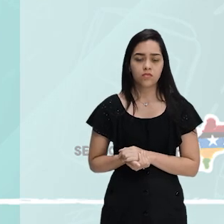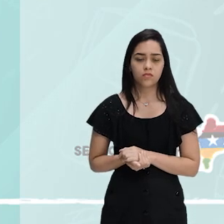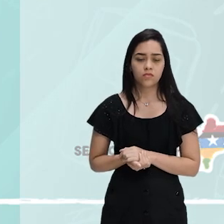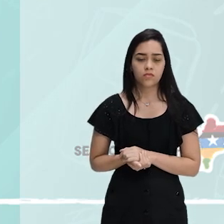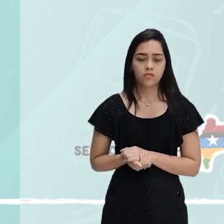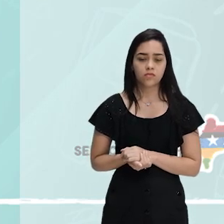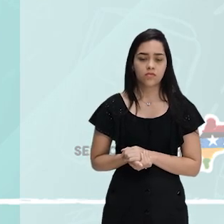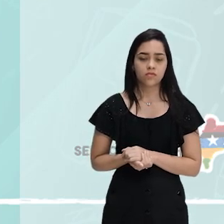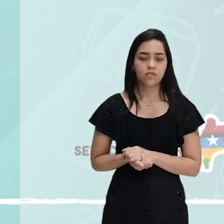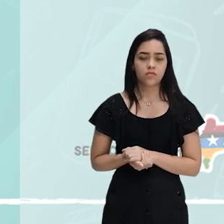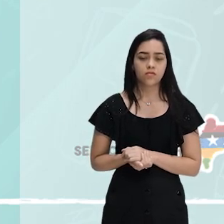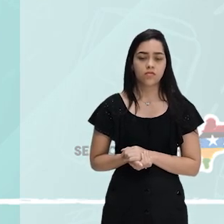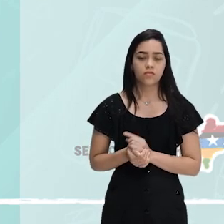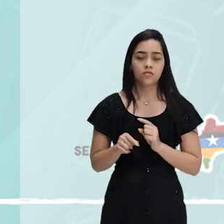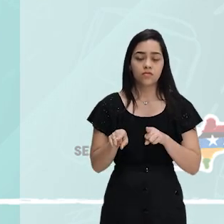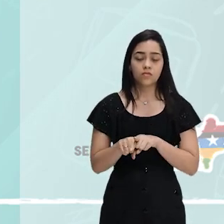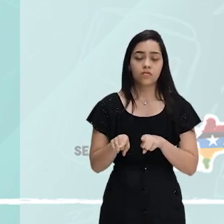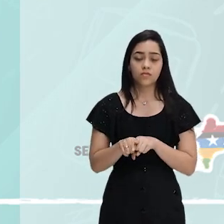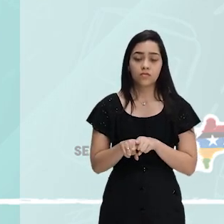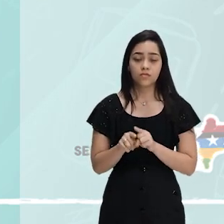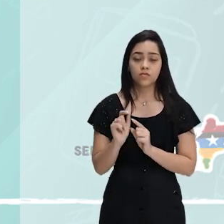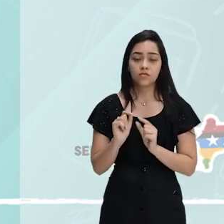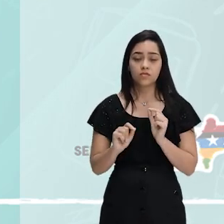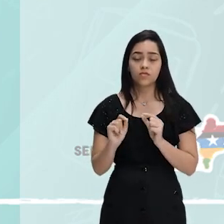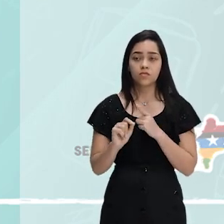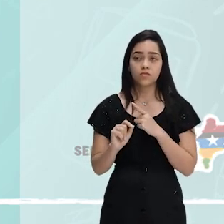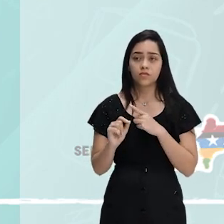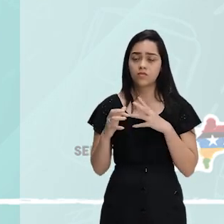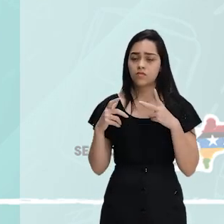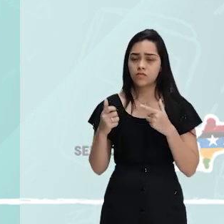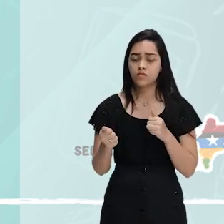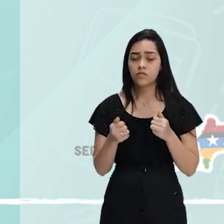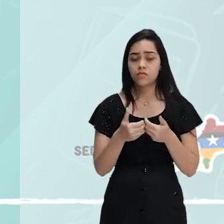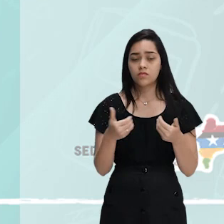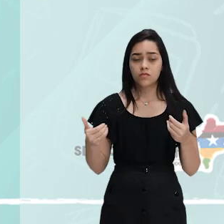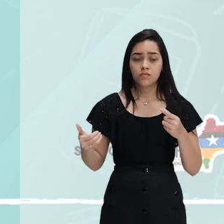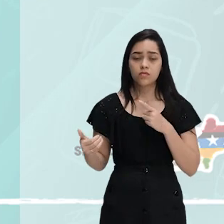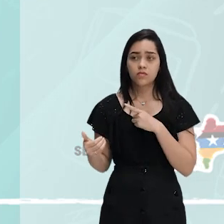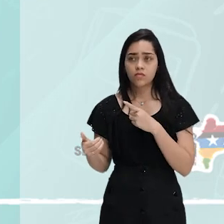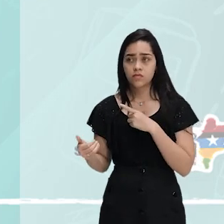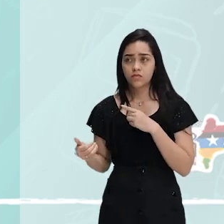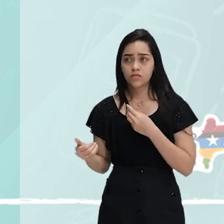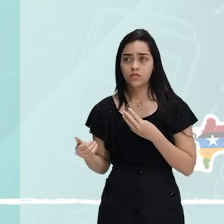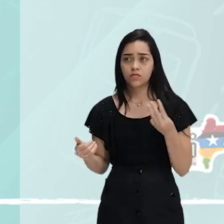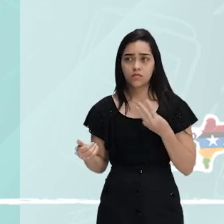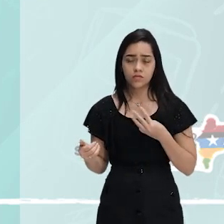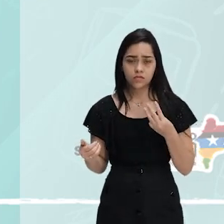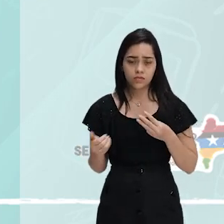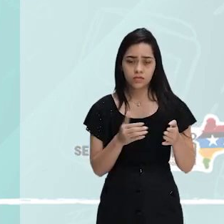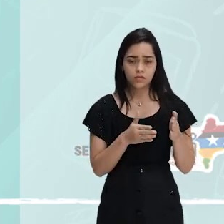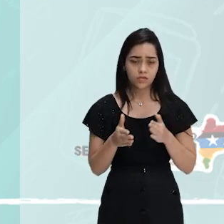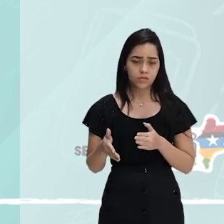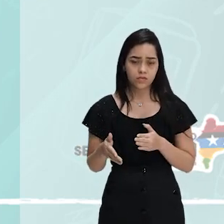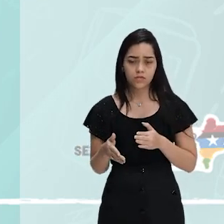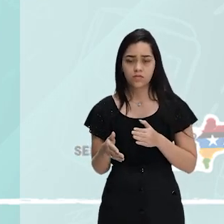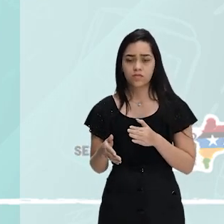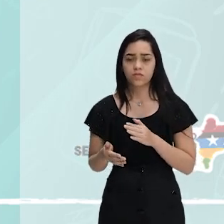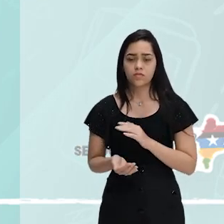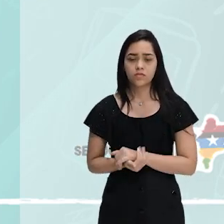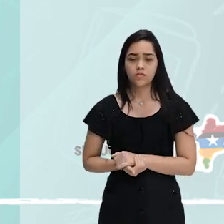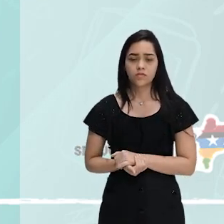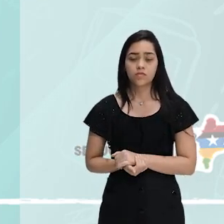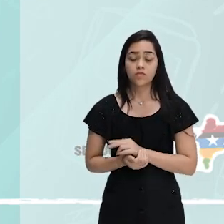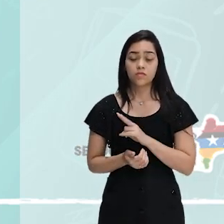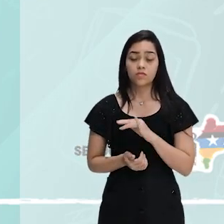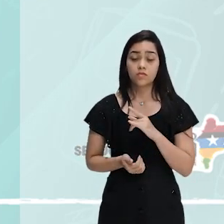meio é apropriado. E no período da divisão, também tem um terceiro período de checagem. Aí a célula vai